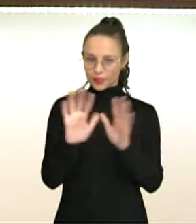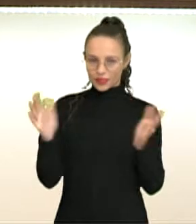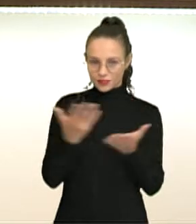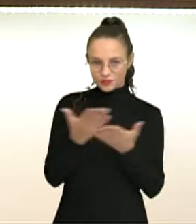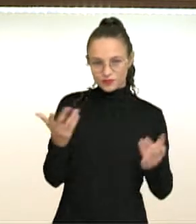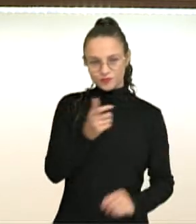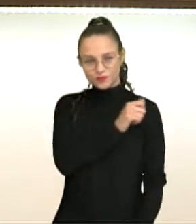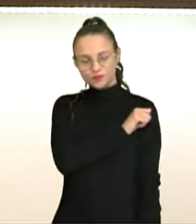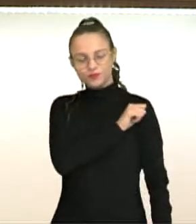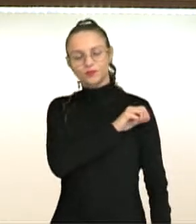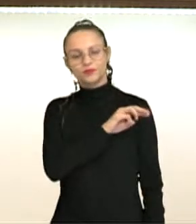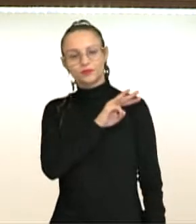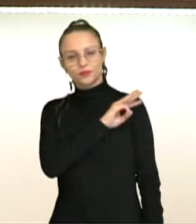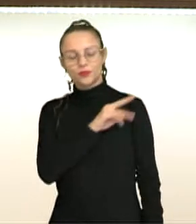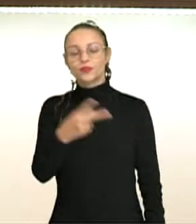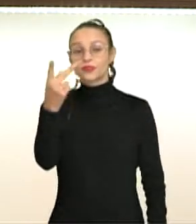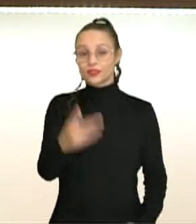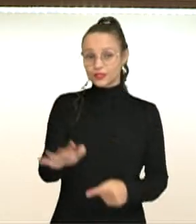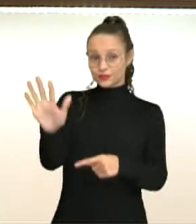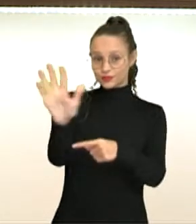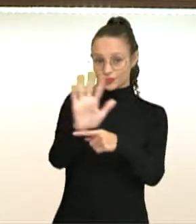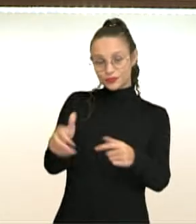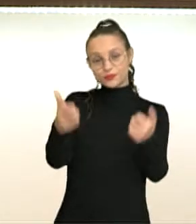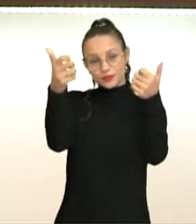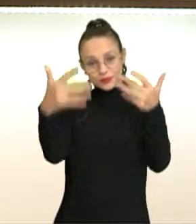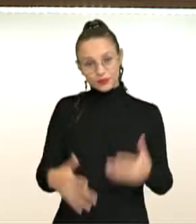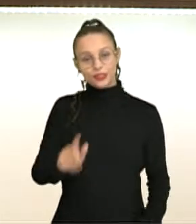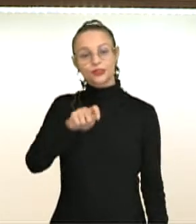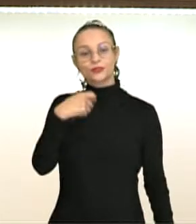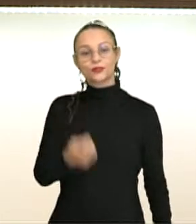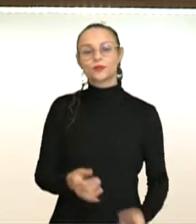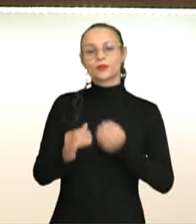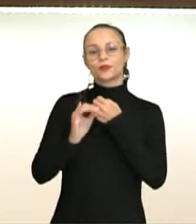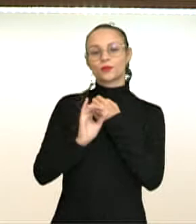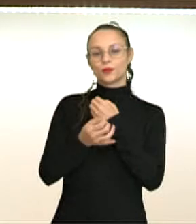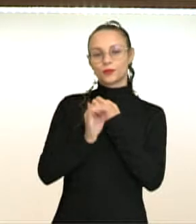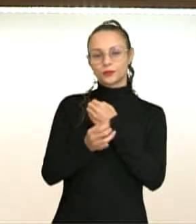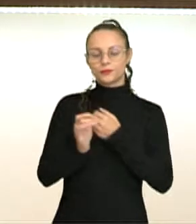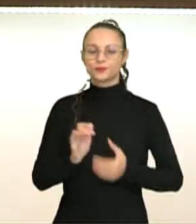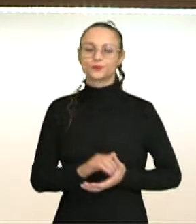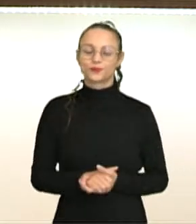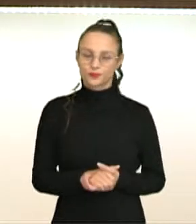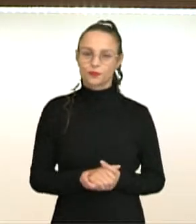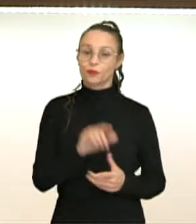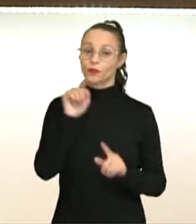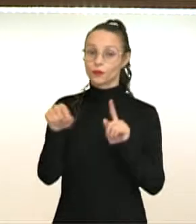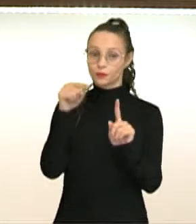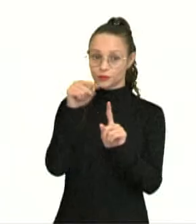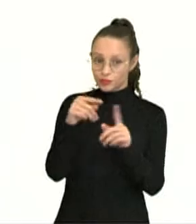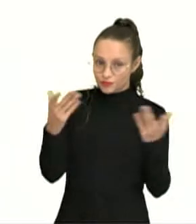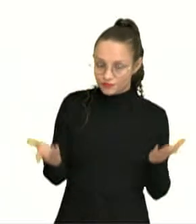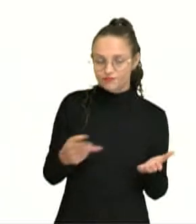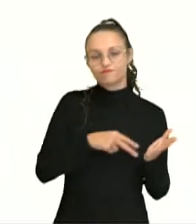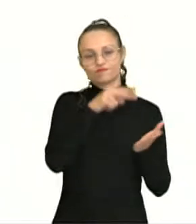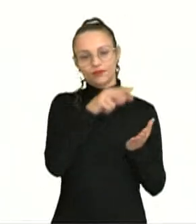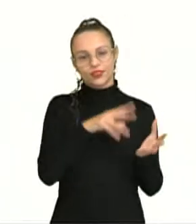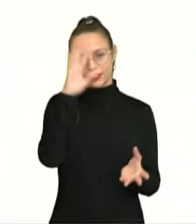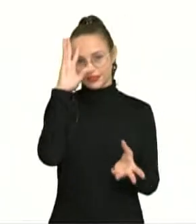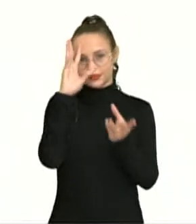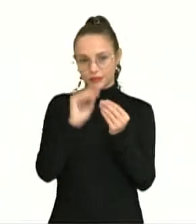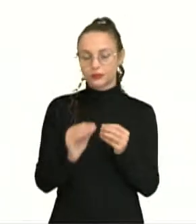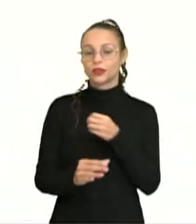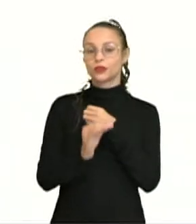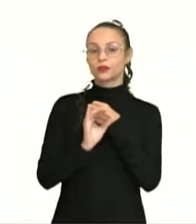Olá, estudantes da terceira série. Nesse vídeo vamos falar sobre crônica. Objetivos, então, ler e interpretar uma